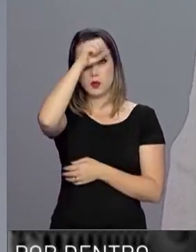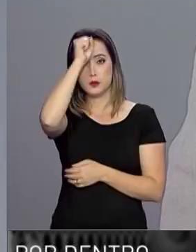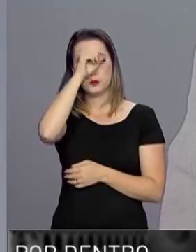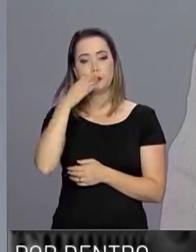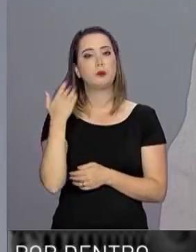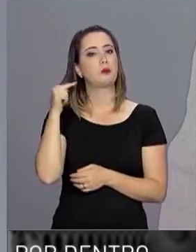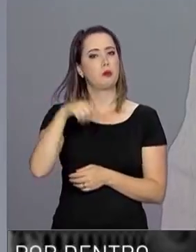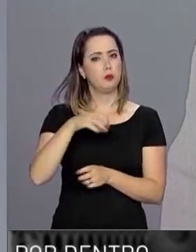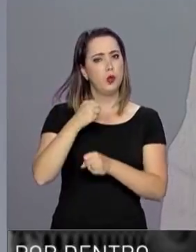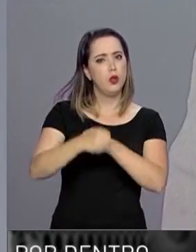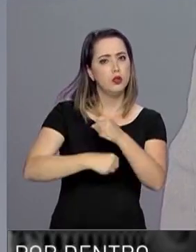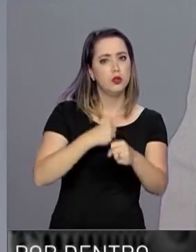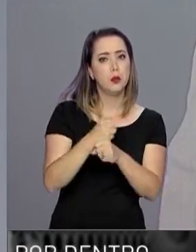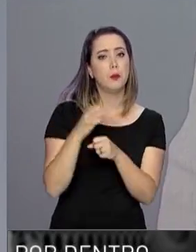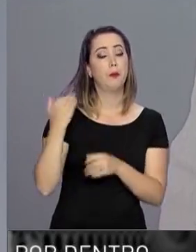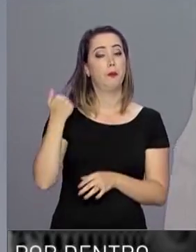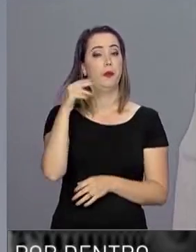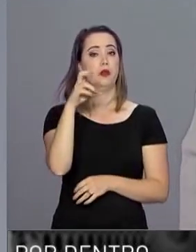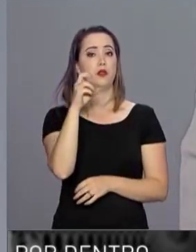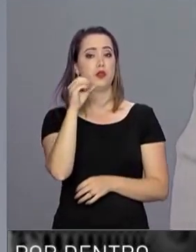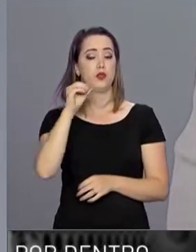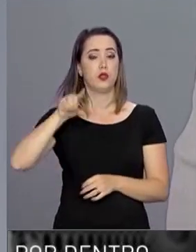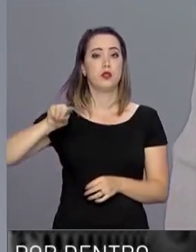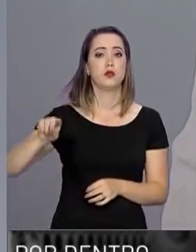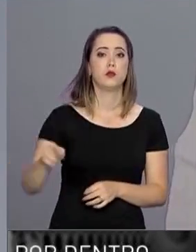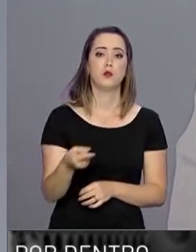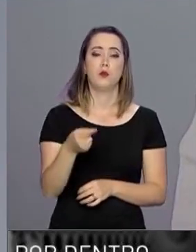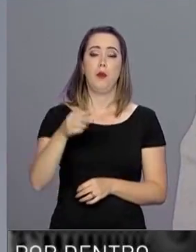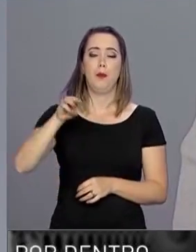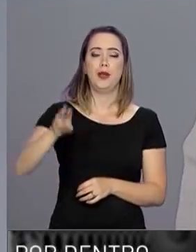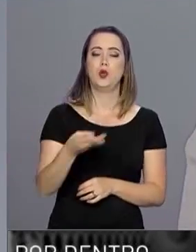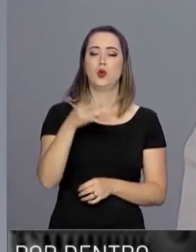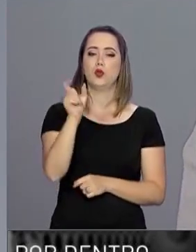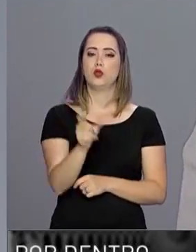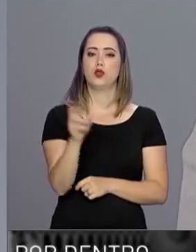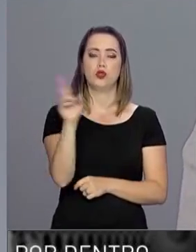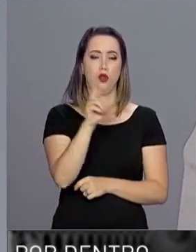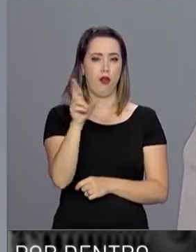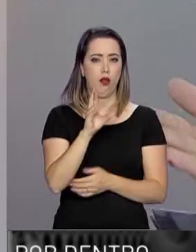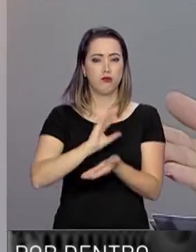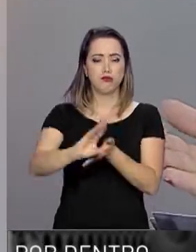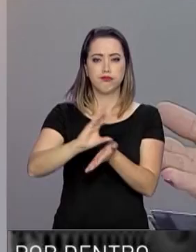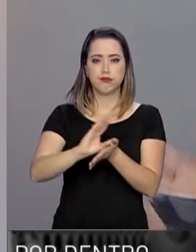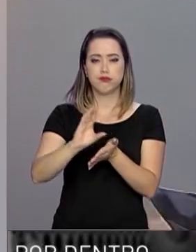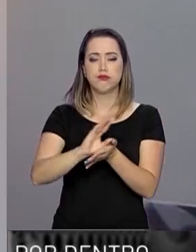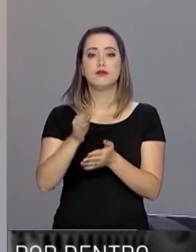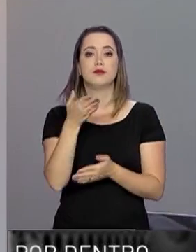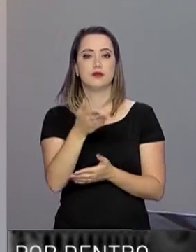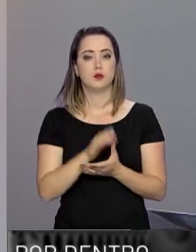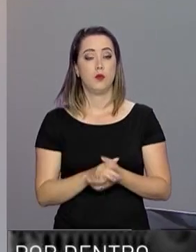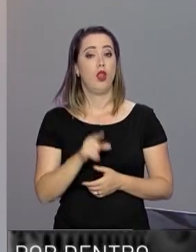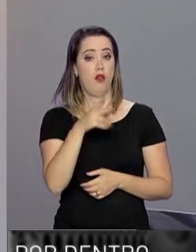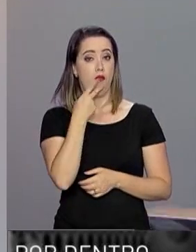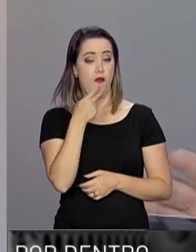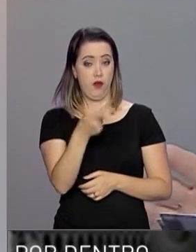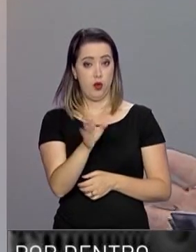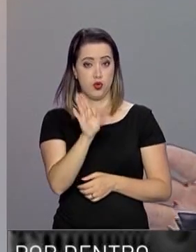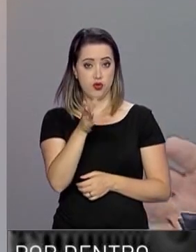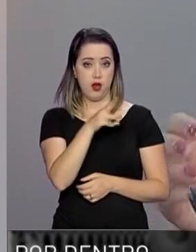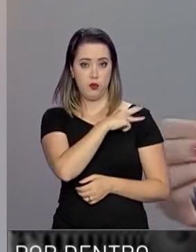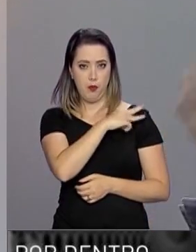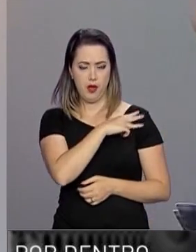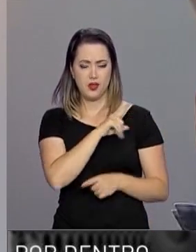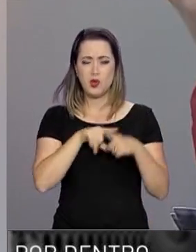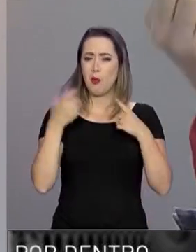serão mais de 500 milhões de reais investidos nesta prioridade que é a alfabetização. Bom, você já falou na reforma do ensino médio, né? Mas eu queria